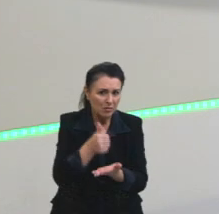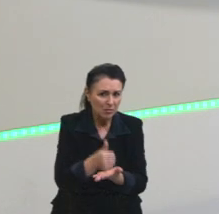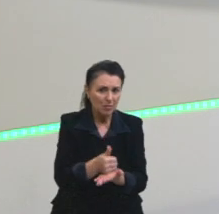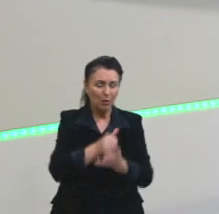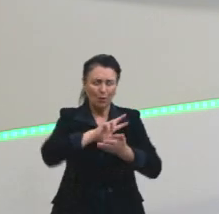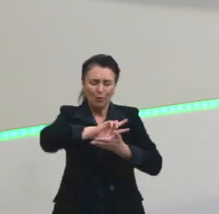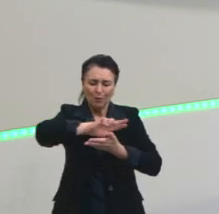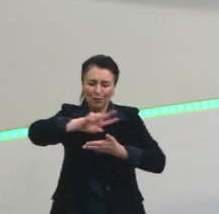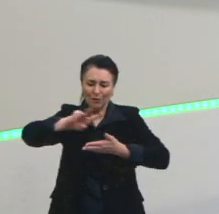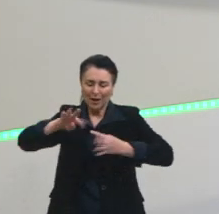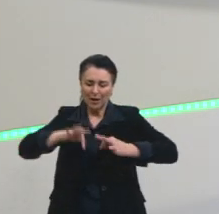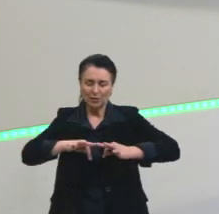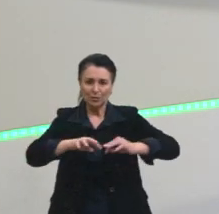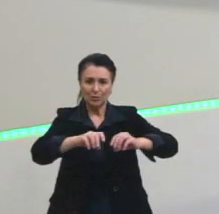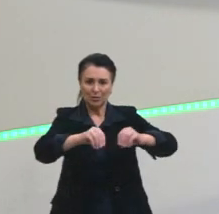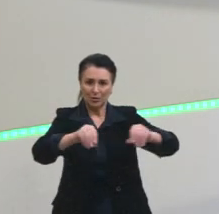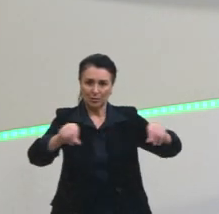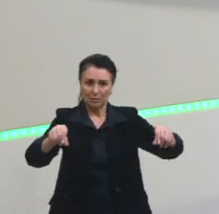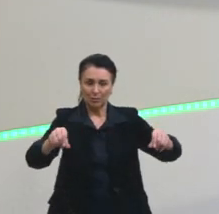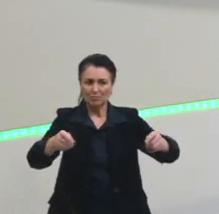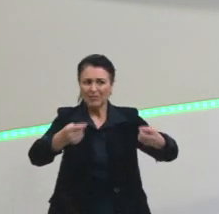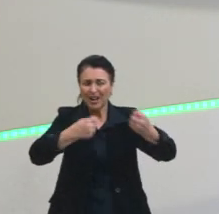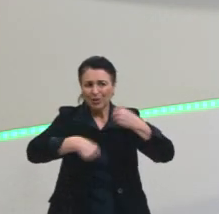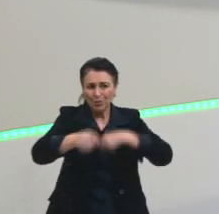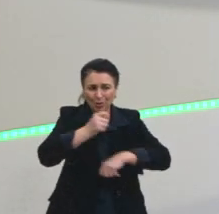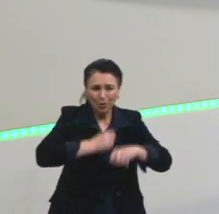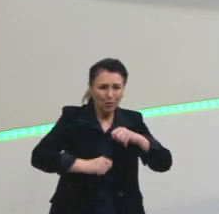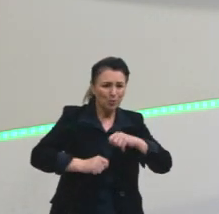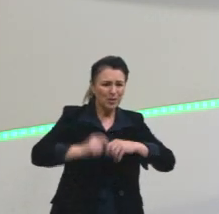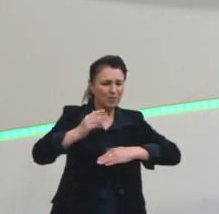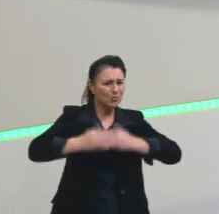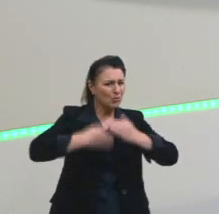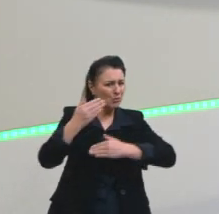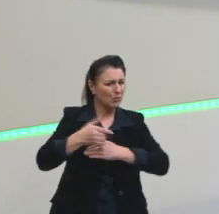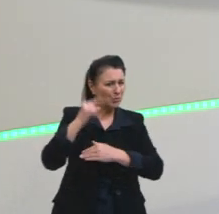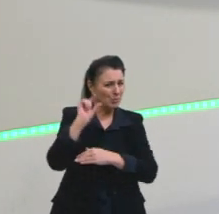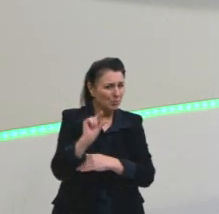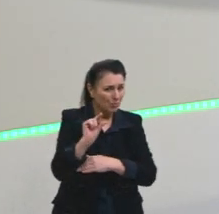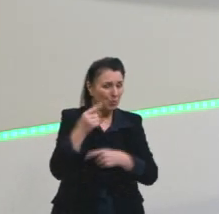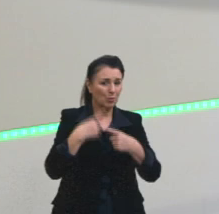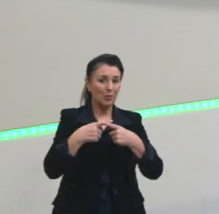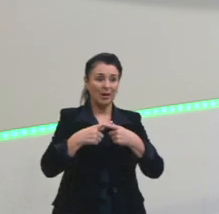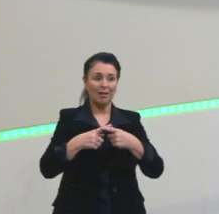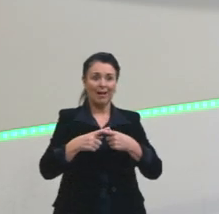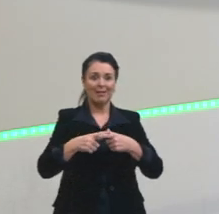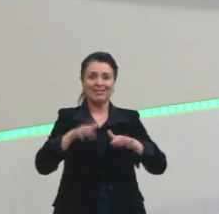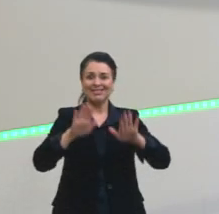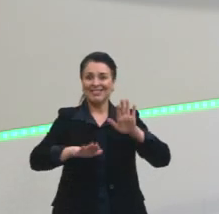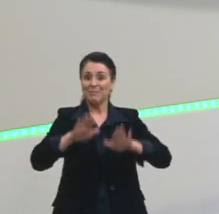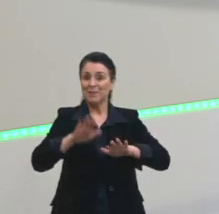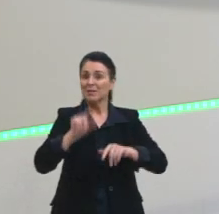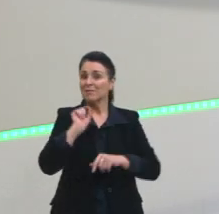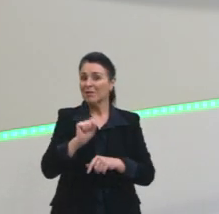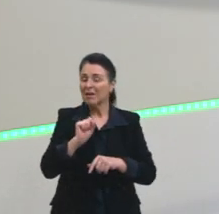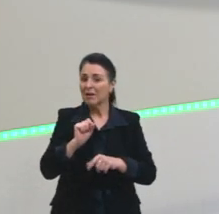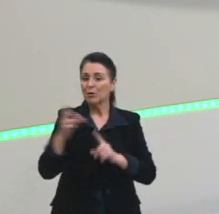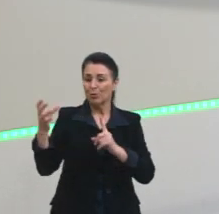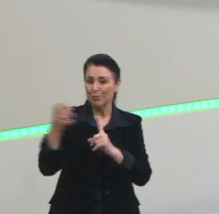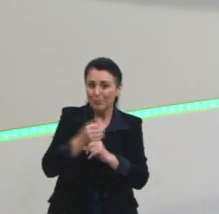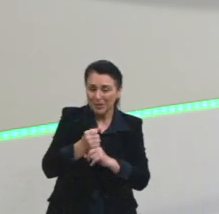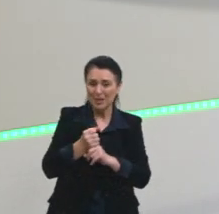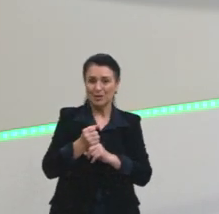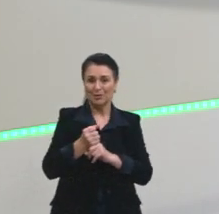então a economia ela não crescia Nesse sentido porque ela depende ia no domínio da guerra e da escravidão